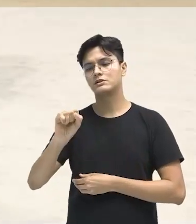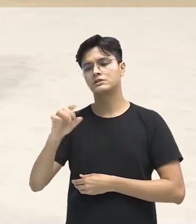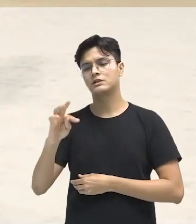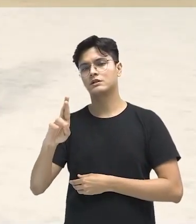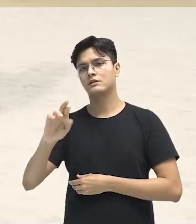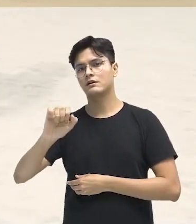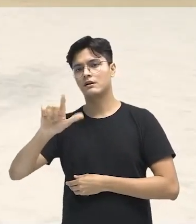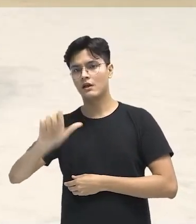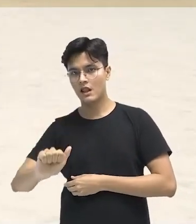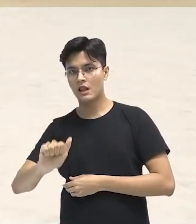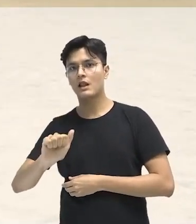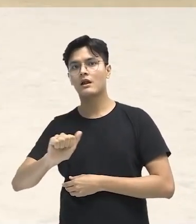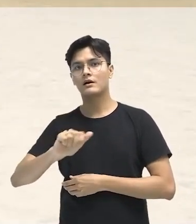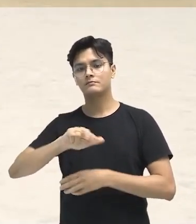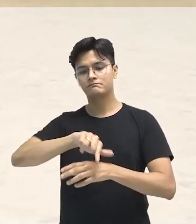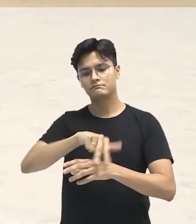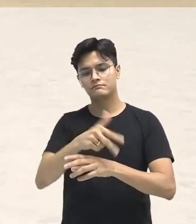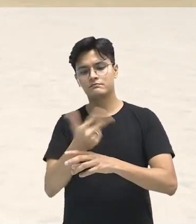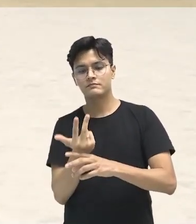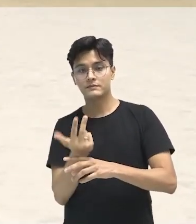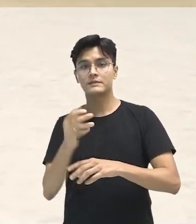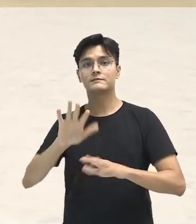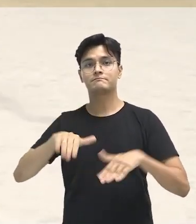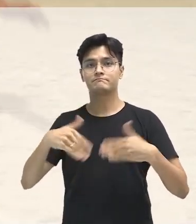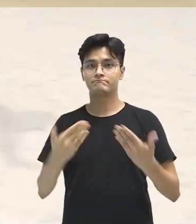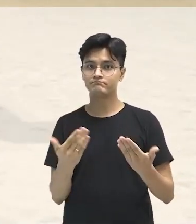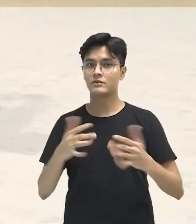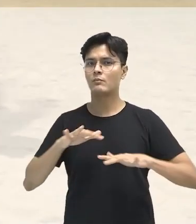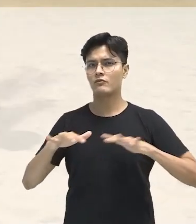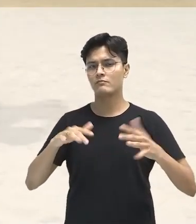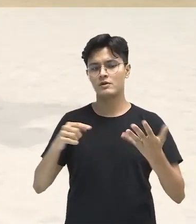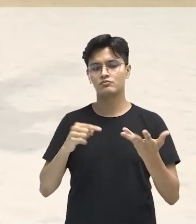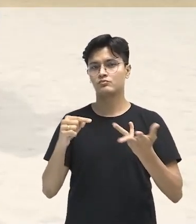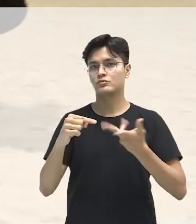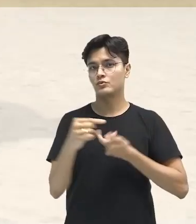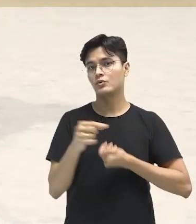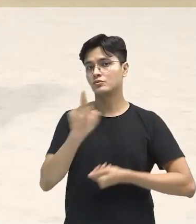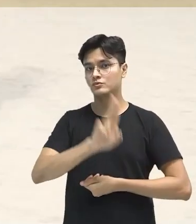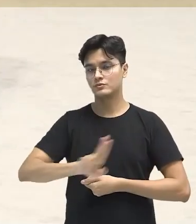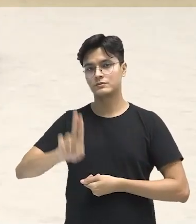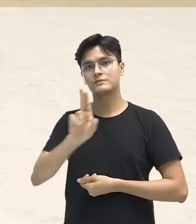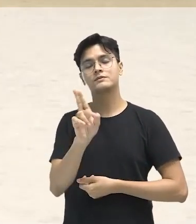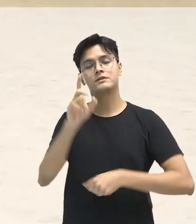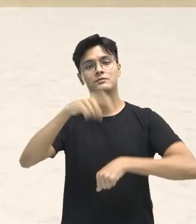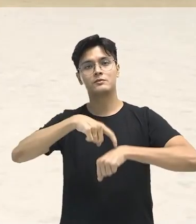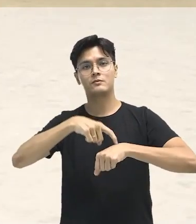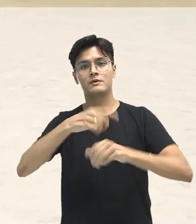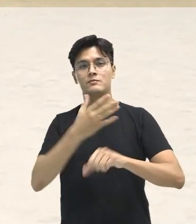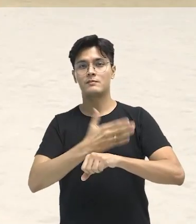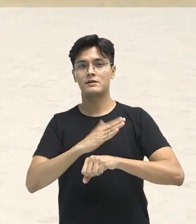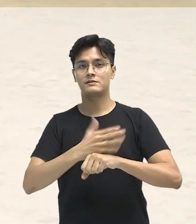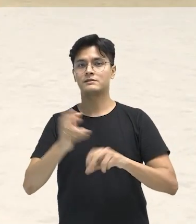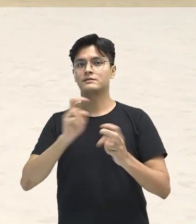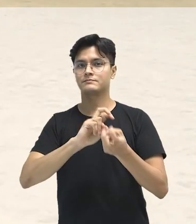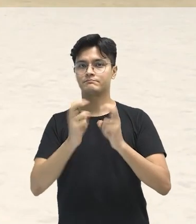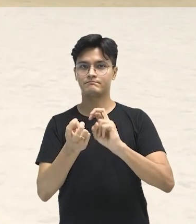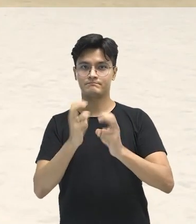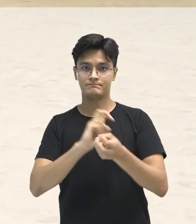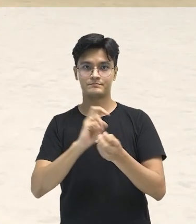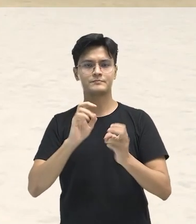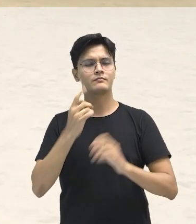uma estrelinha, né? Então, todos esses movimentos são utilizados ali durante o jogo de